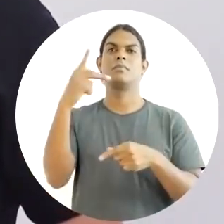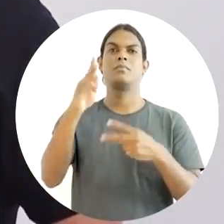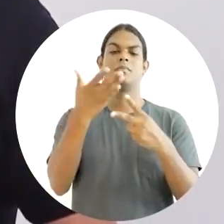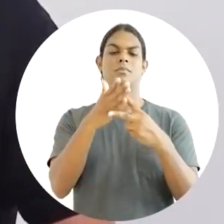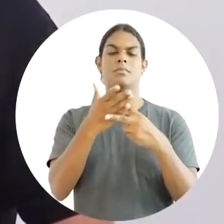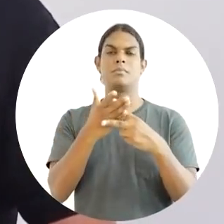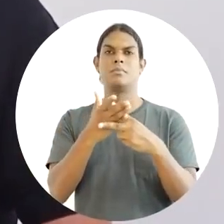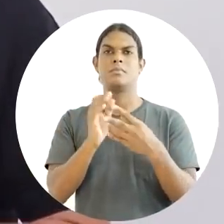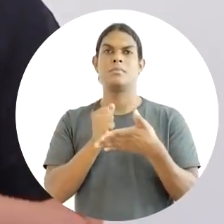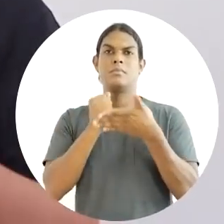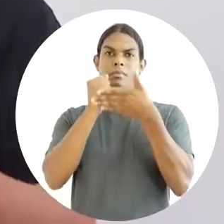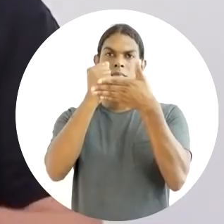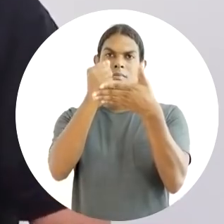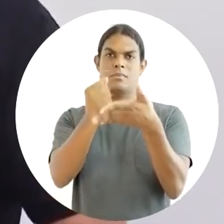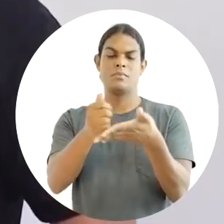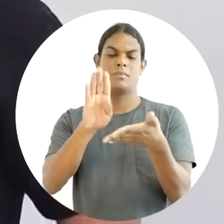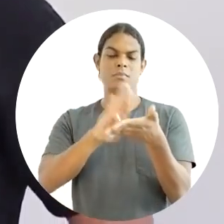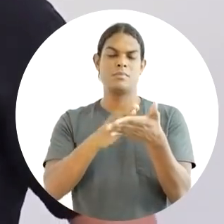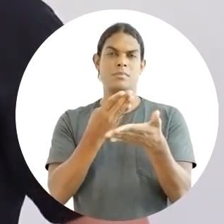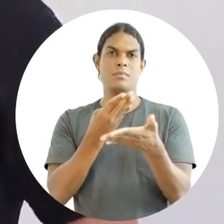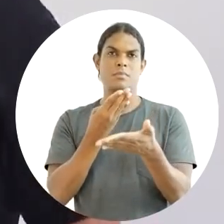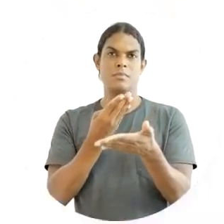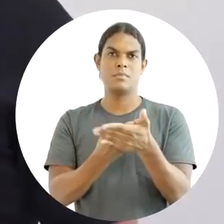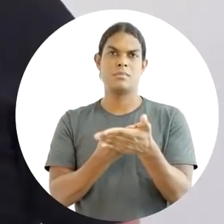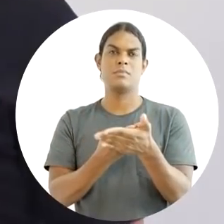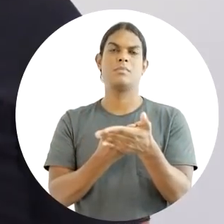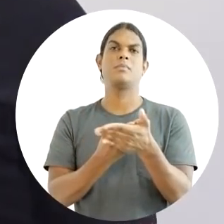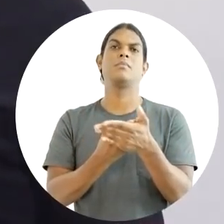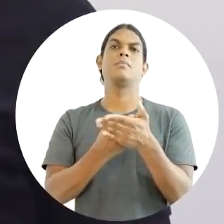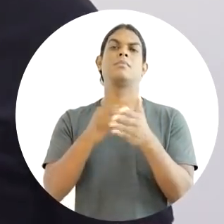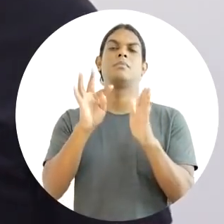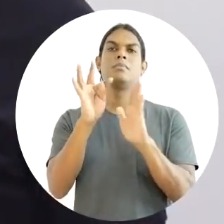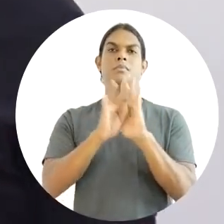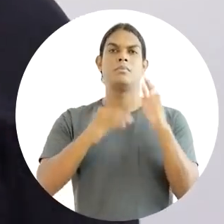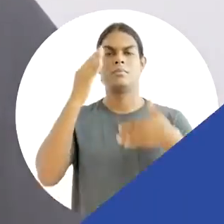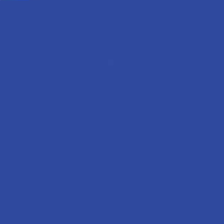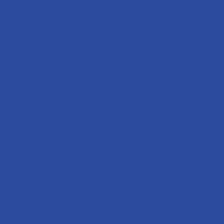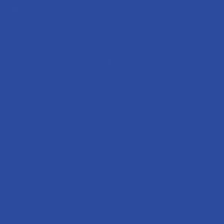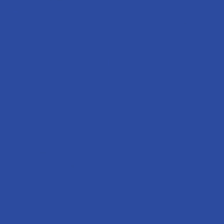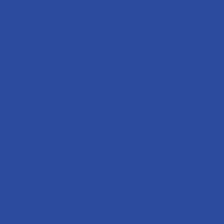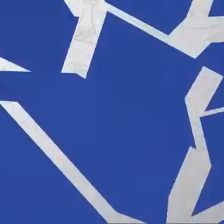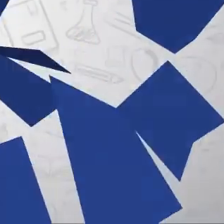o seu vocabulário e ajudar na interpretação dos textos a seguir. Muito obrigado.